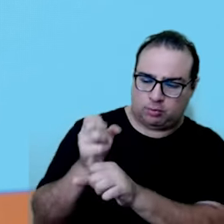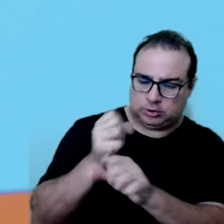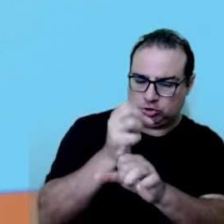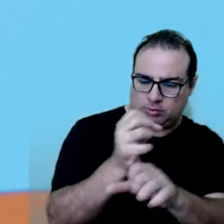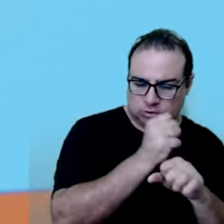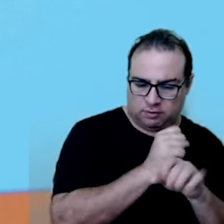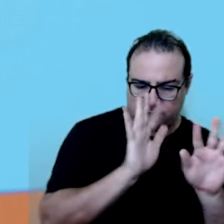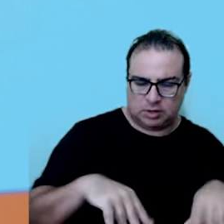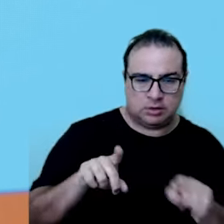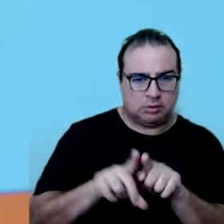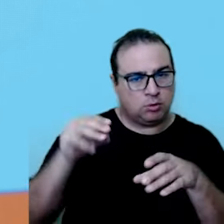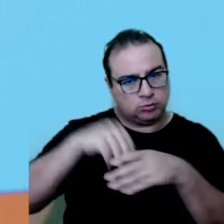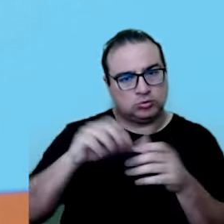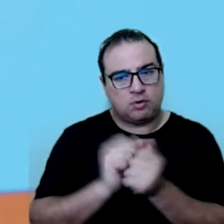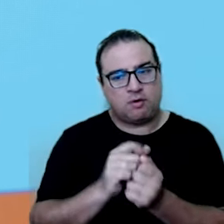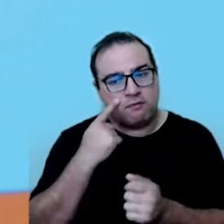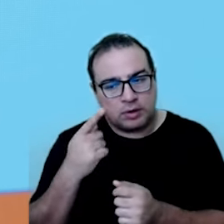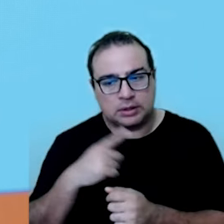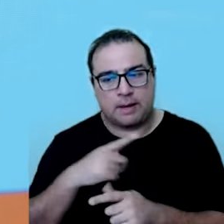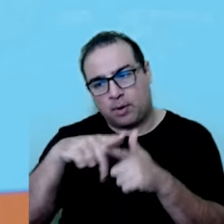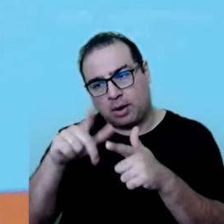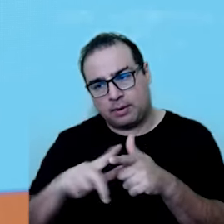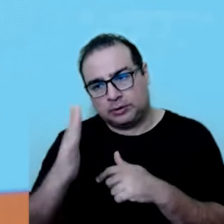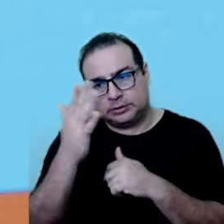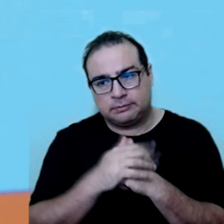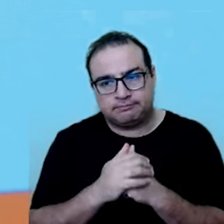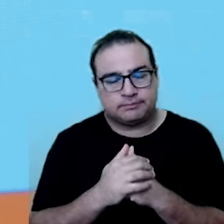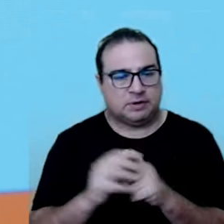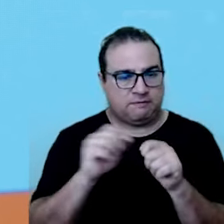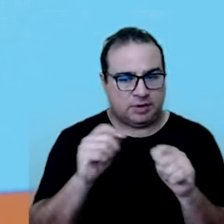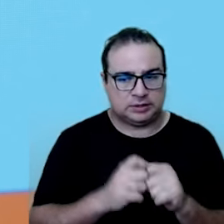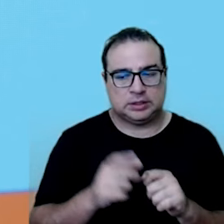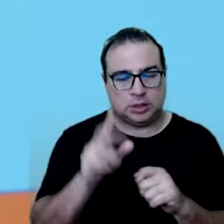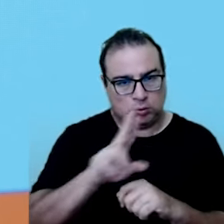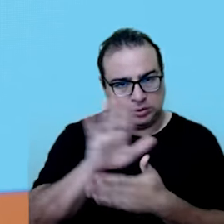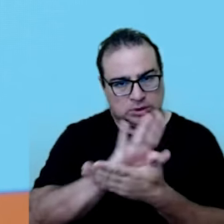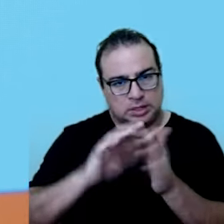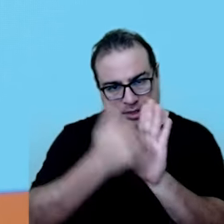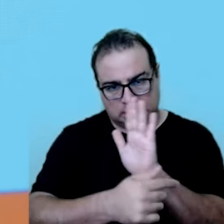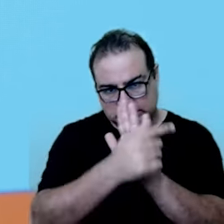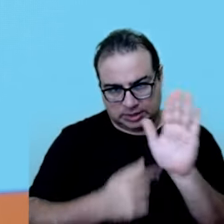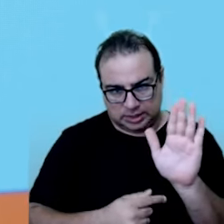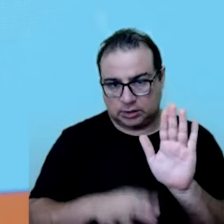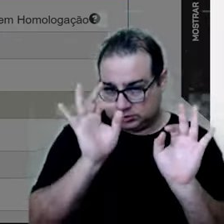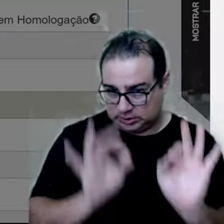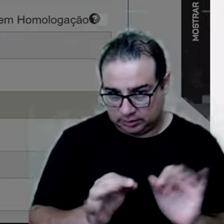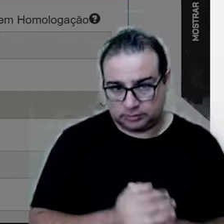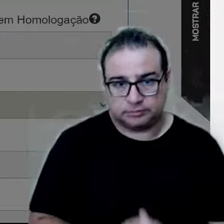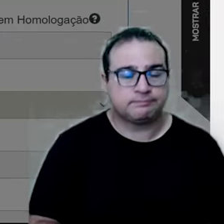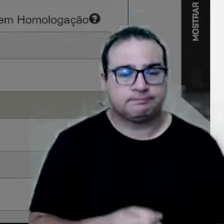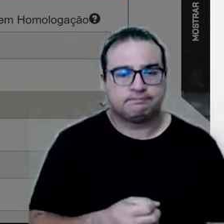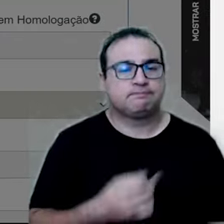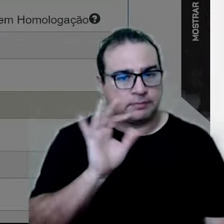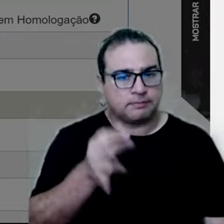fechamentos E aí dentro do fechamento a gente observa que teve o problema e aí faço ess na utilização Esse é o correto Boa pergunta